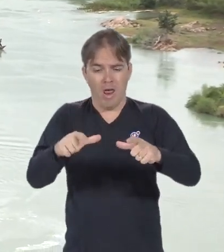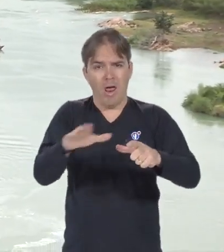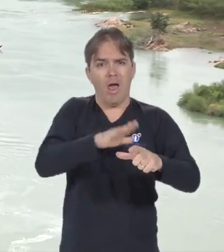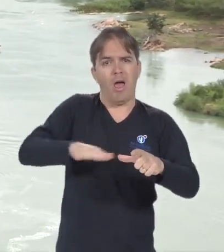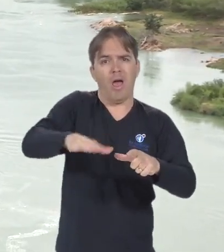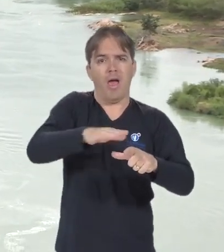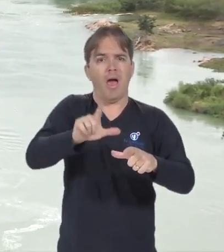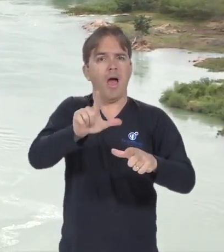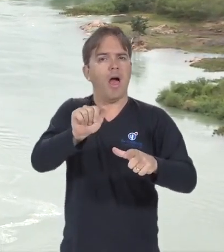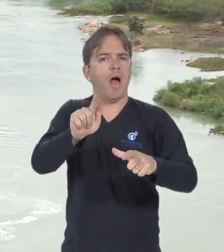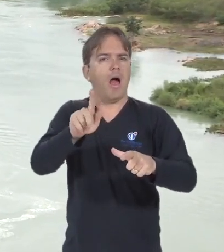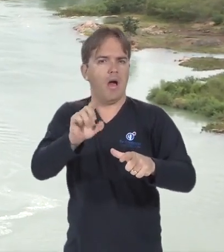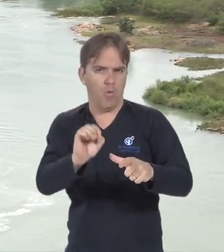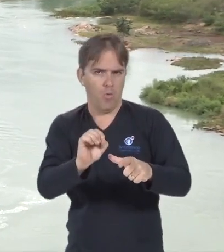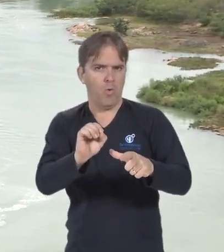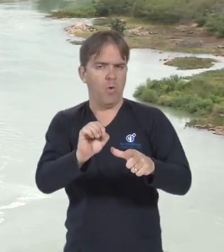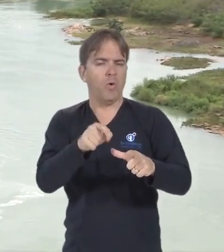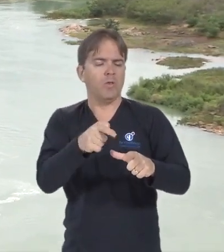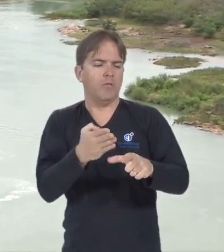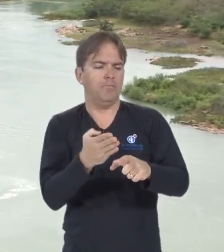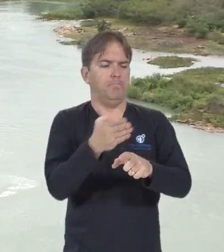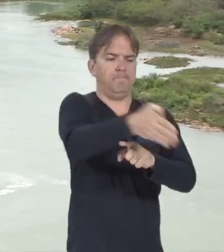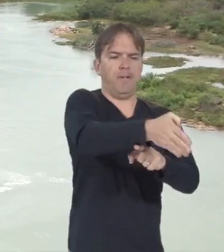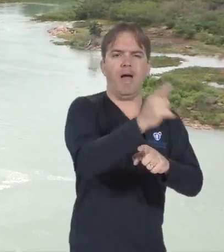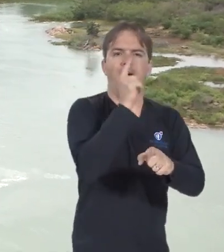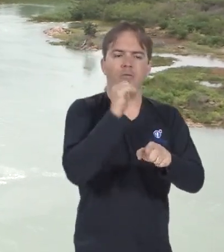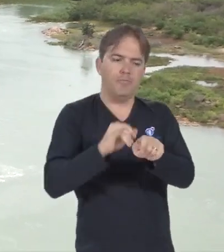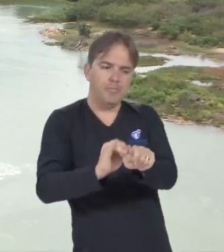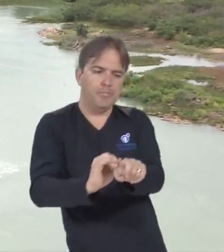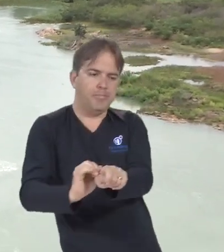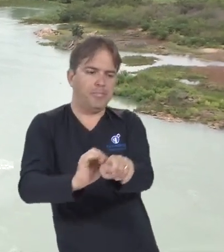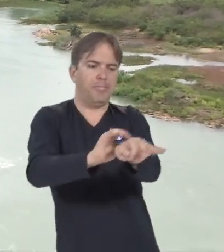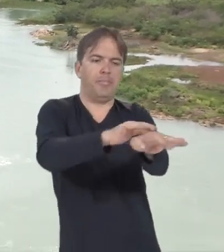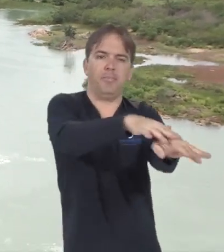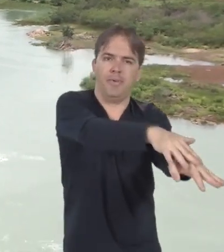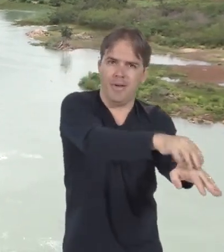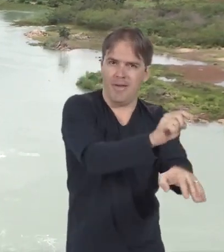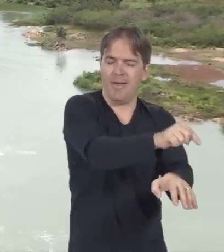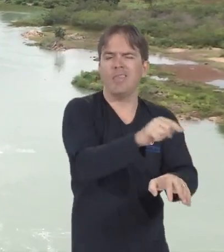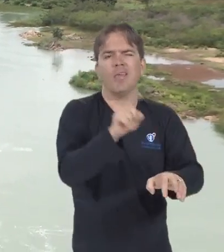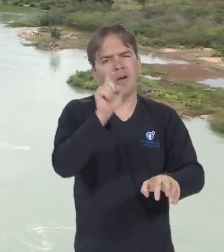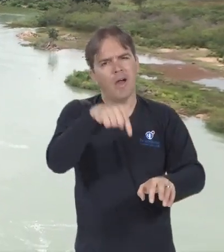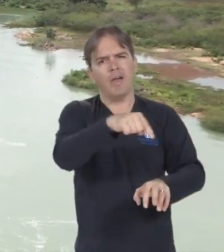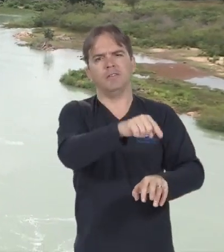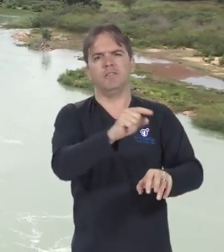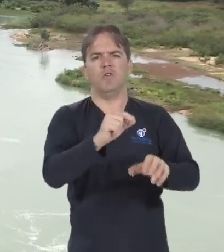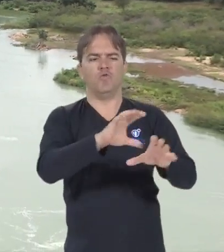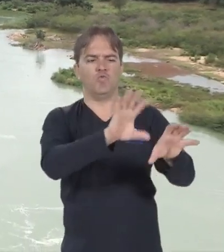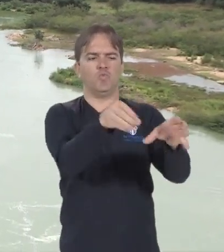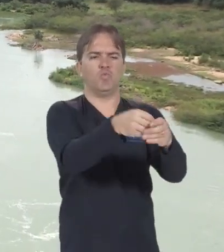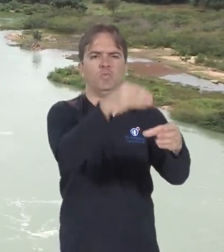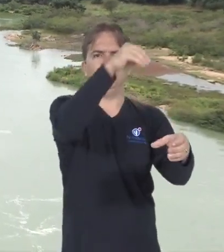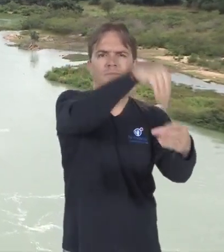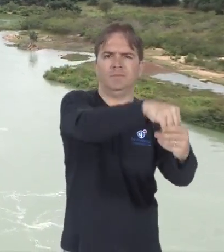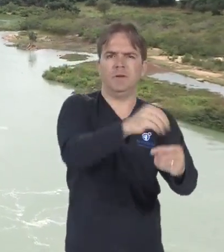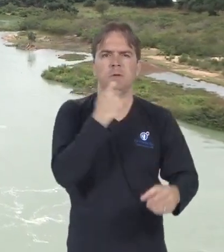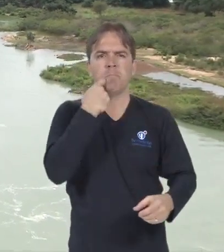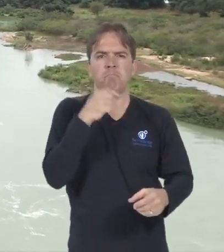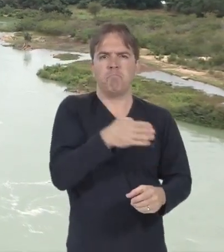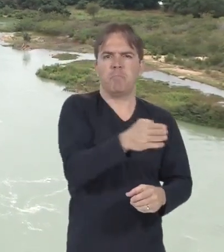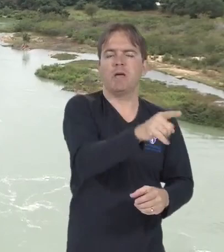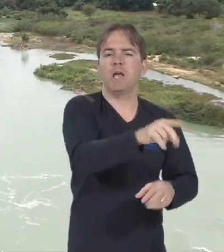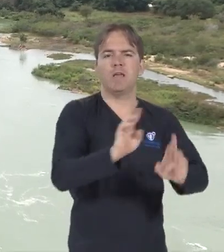Itaparica, a nossa hipótese é de que há diferença na composição da comunidade nesses 2 reservatórios